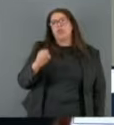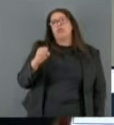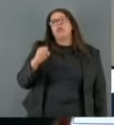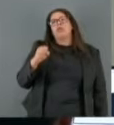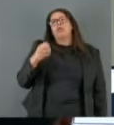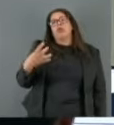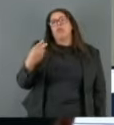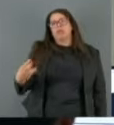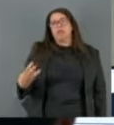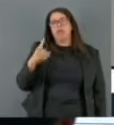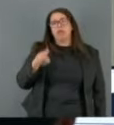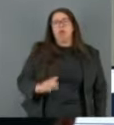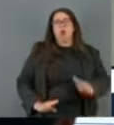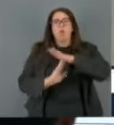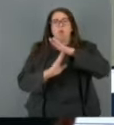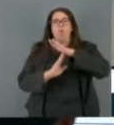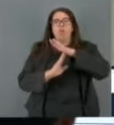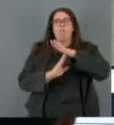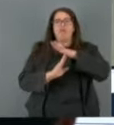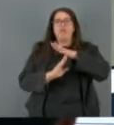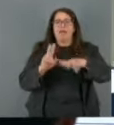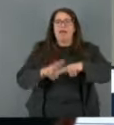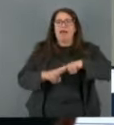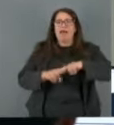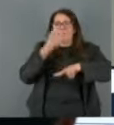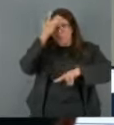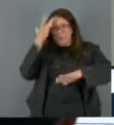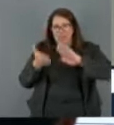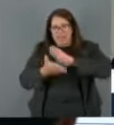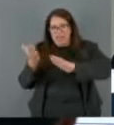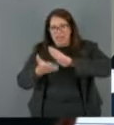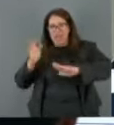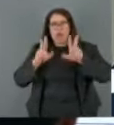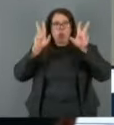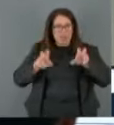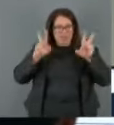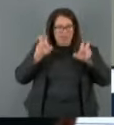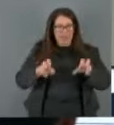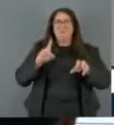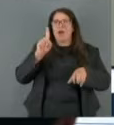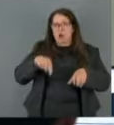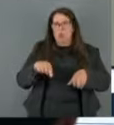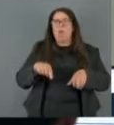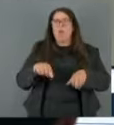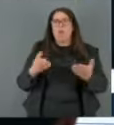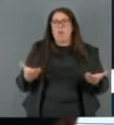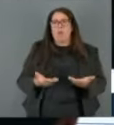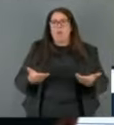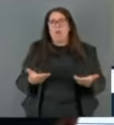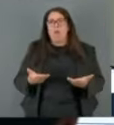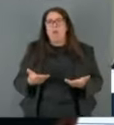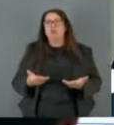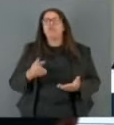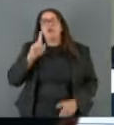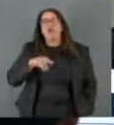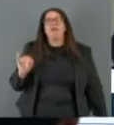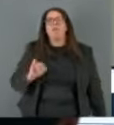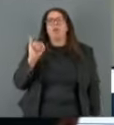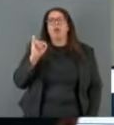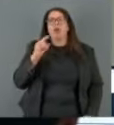14.843, que restringe as saidinhas. Eu quero dizer que este assunto veio à nossa consideração, porque